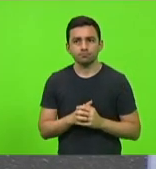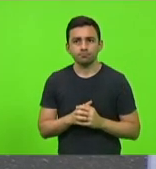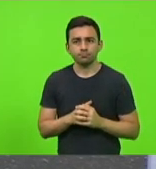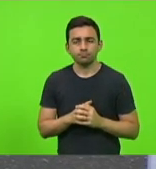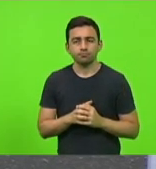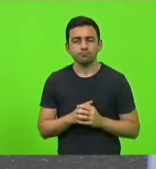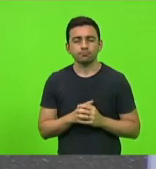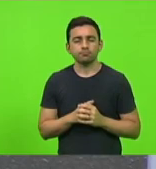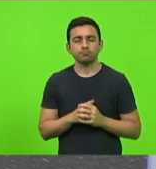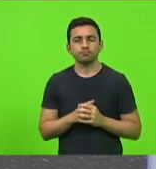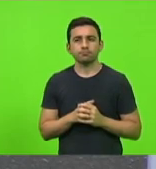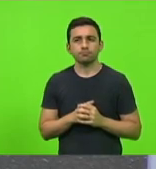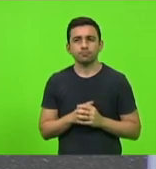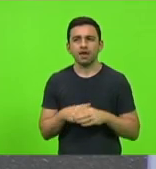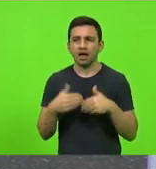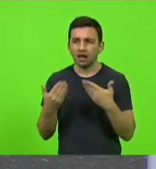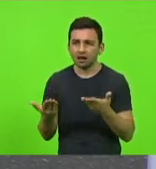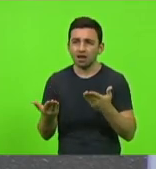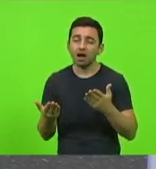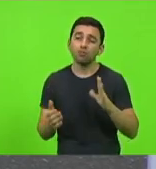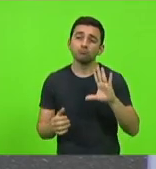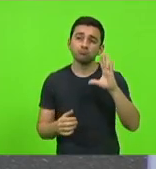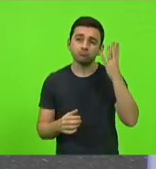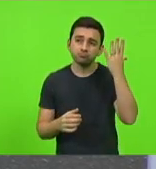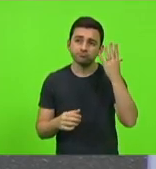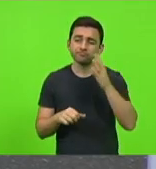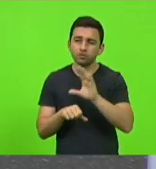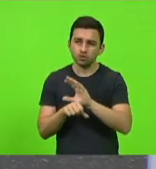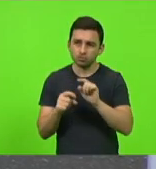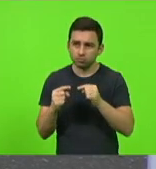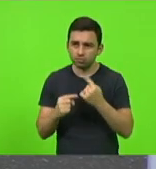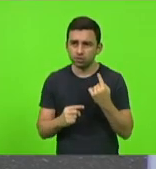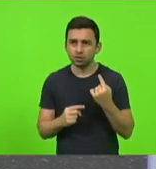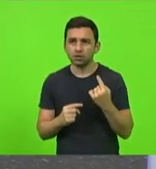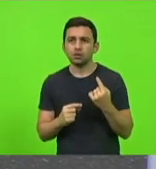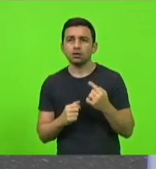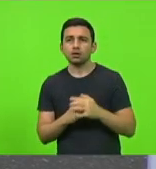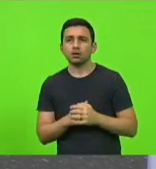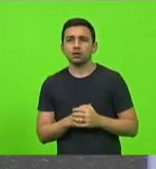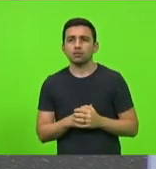essa eventual vício, ele se,